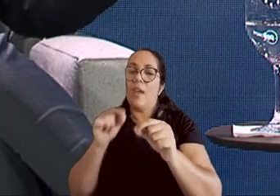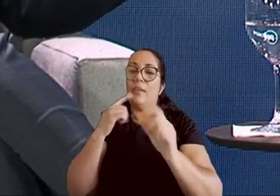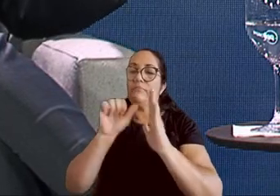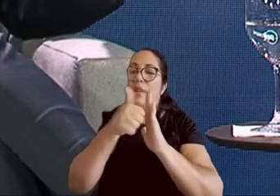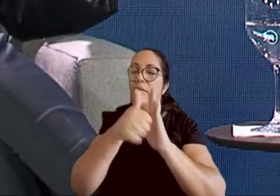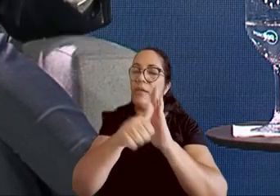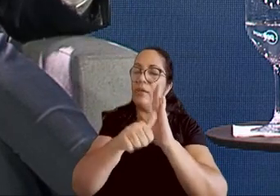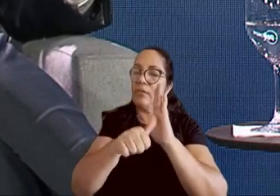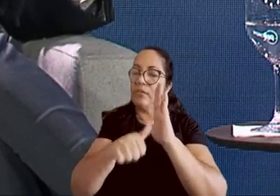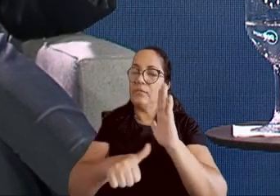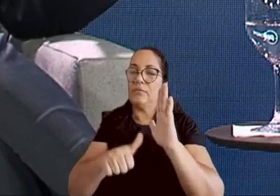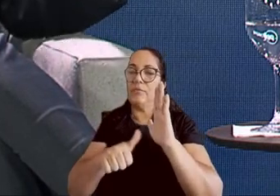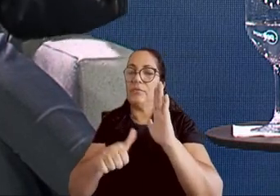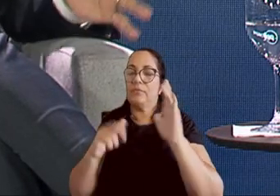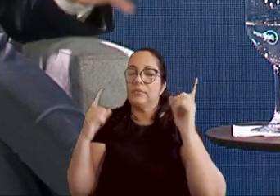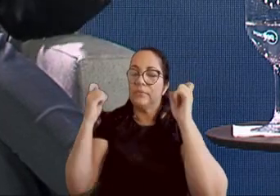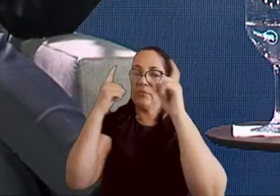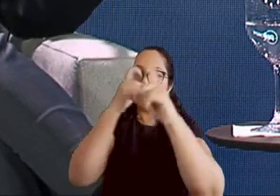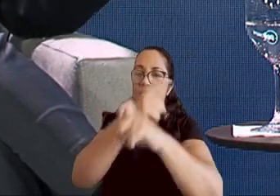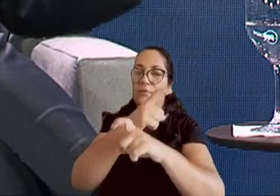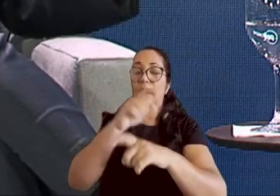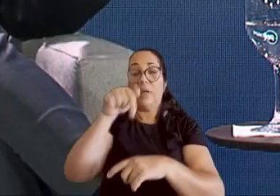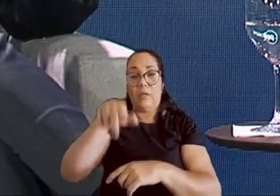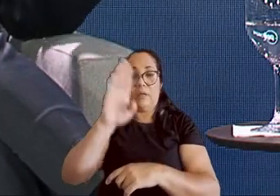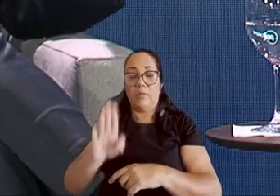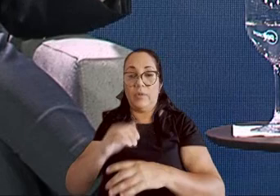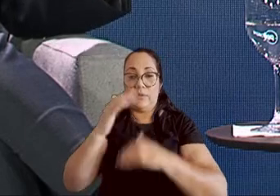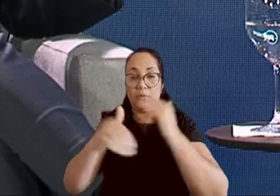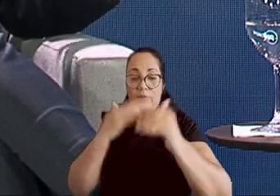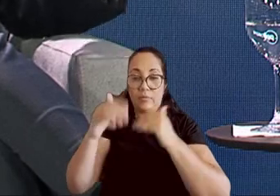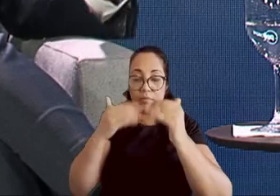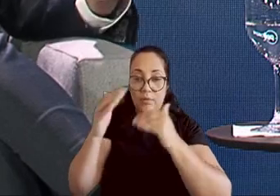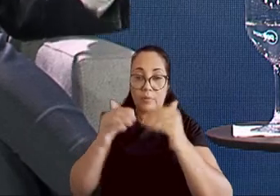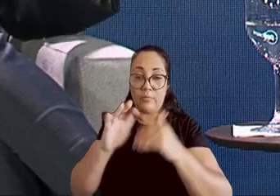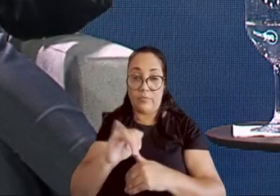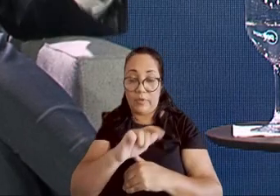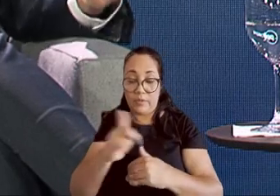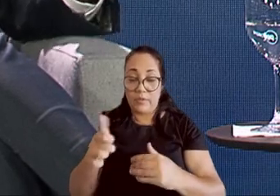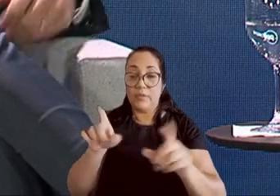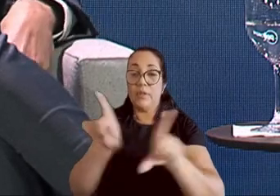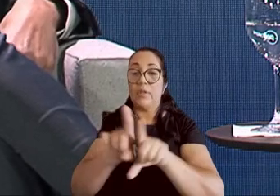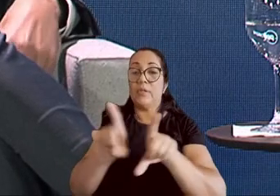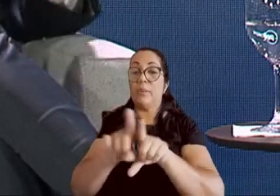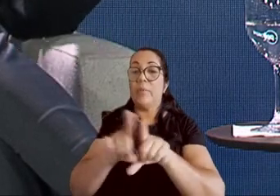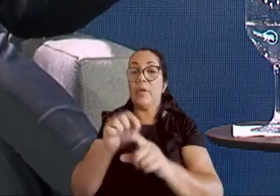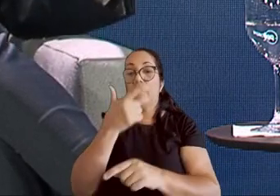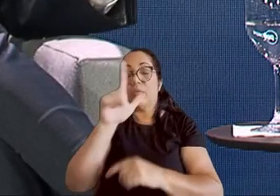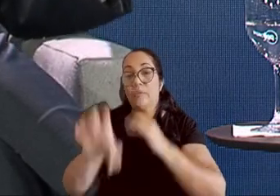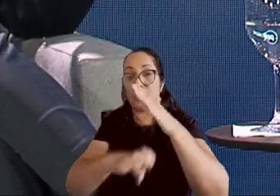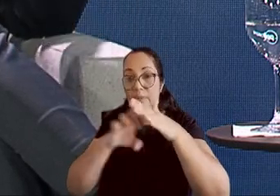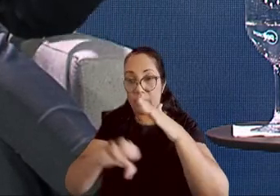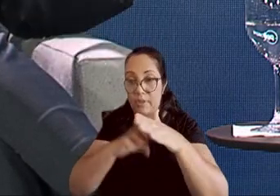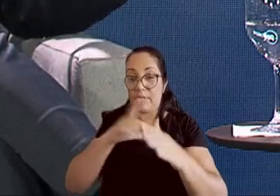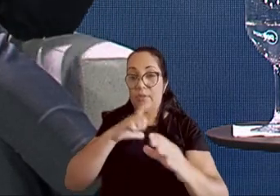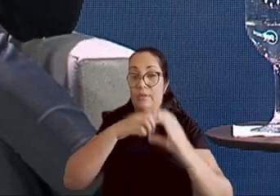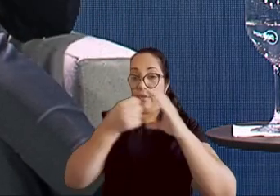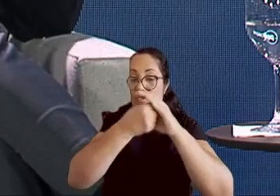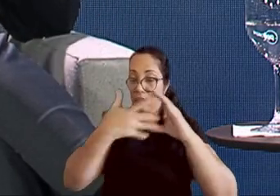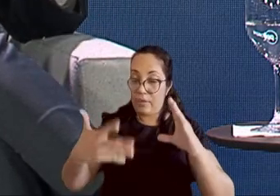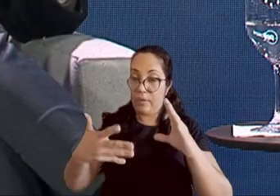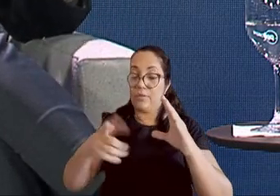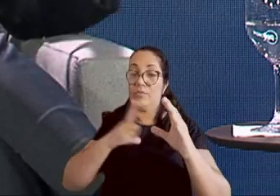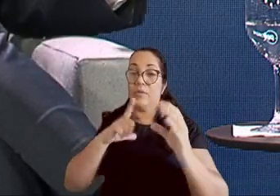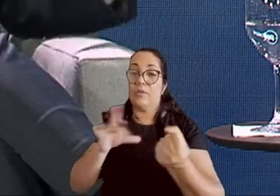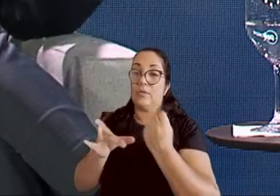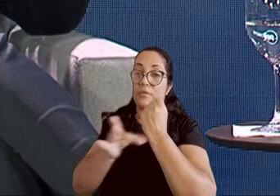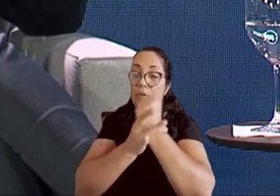um mercado que tem sido desenvolvido no Brasil pelos fedicks e alguns crise clássicos realmente com características de sincronização que é você pegar um